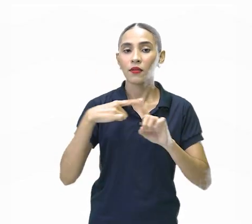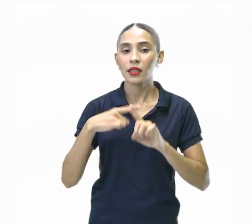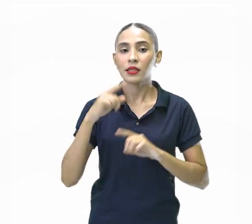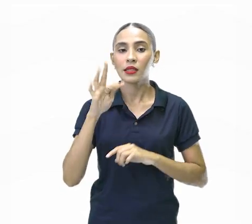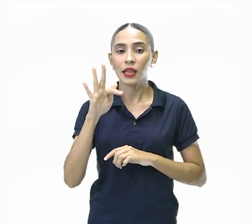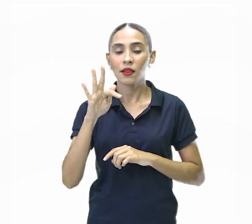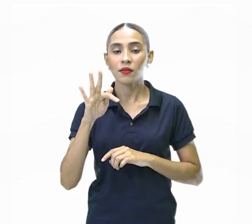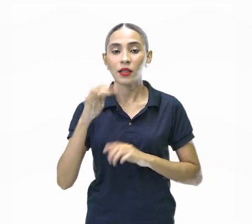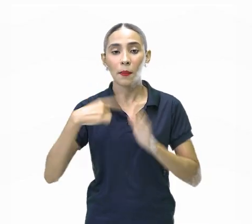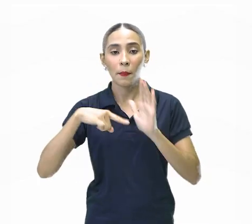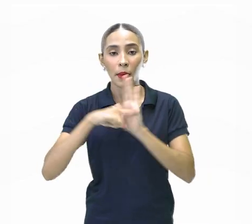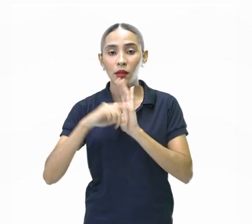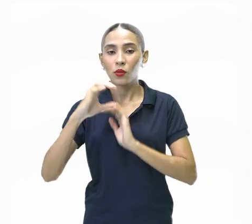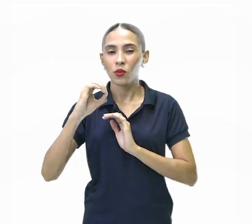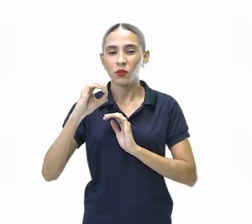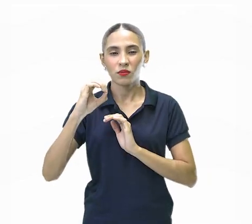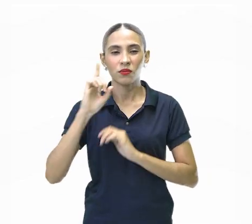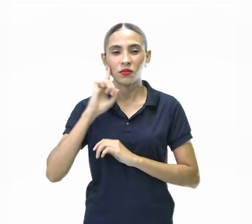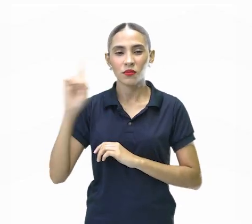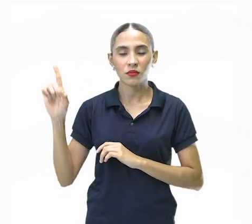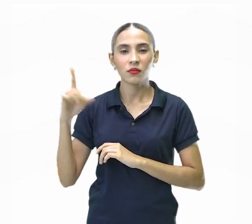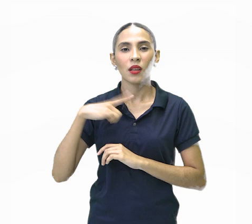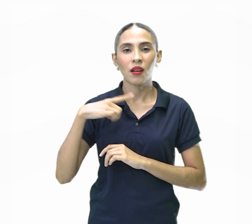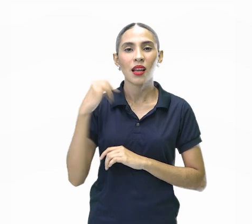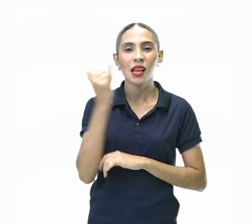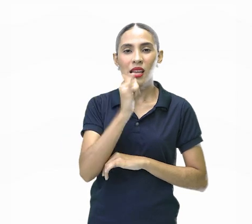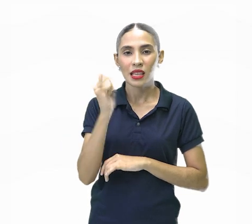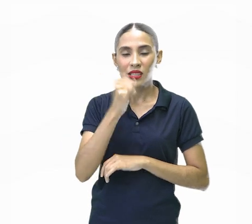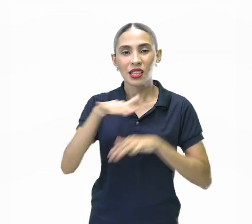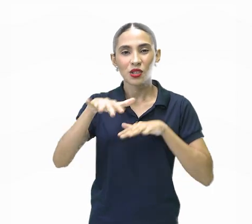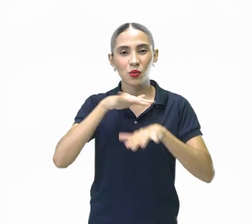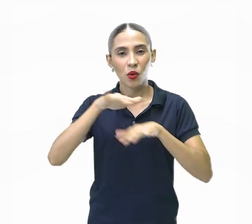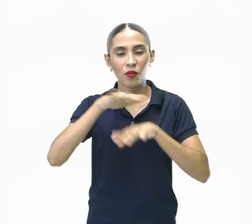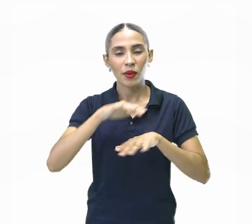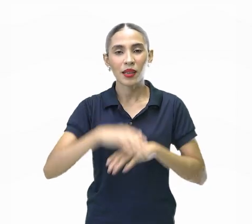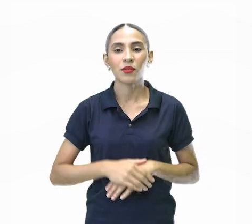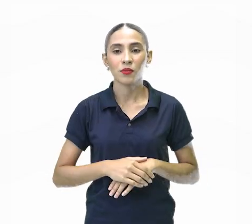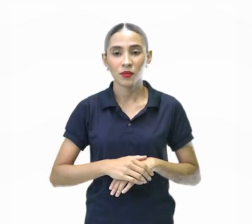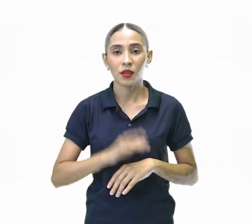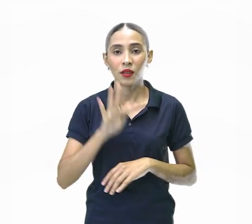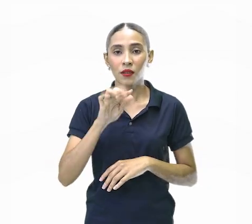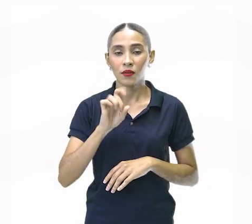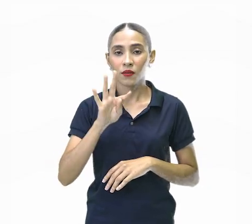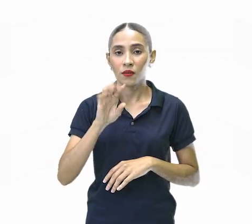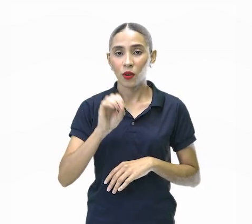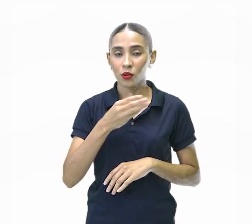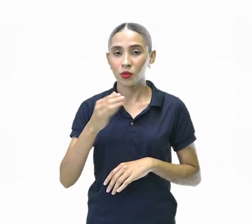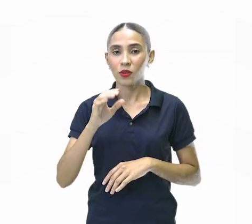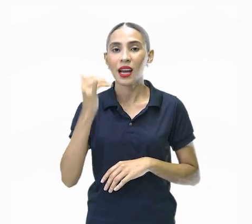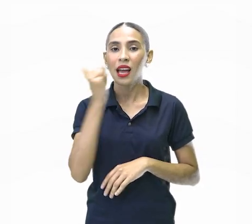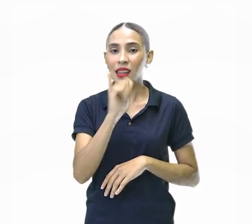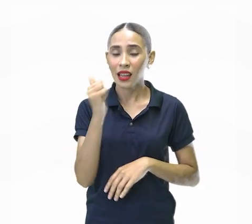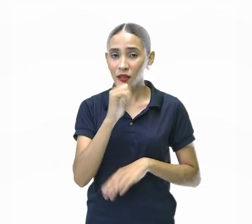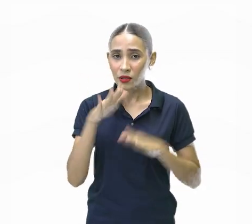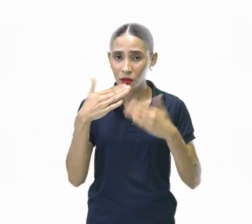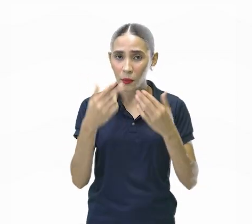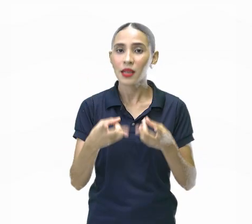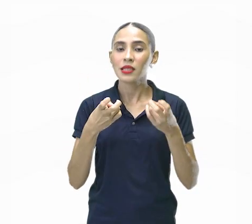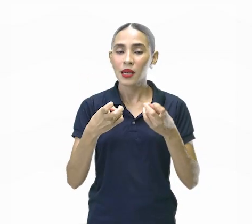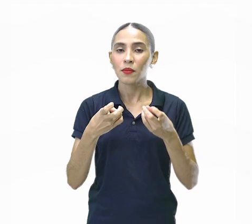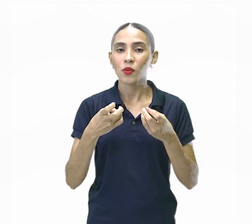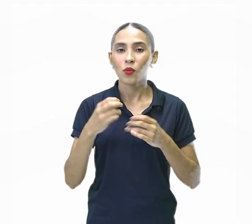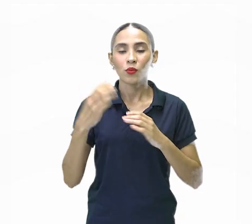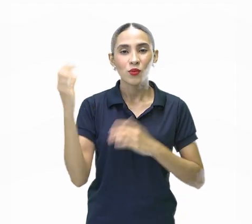o trabalho. Aí você tem a energia cinética aí para esse efeito fotoelétrico. Então, vejam que Einstein